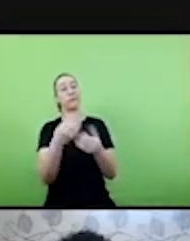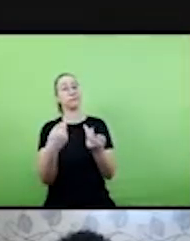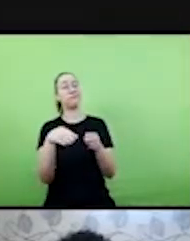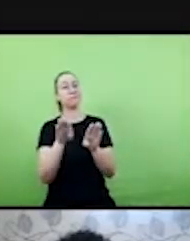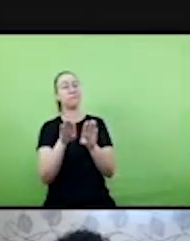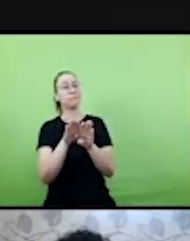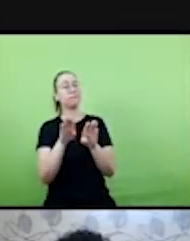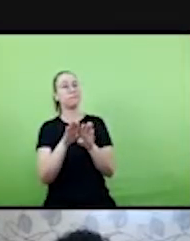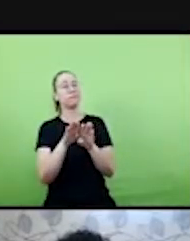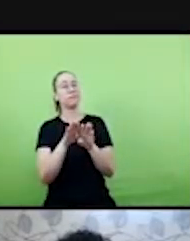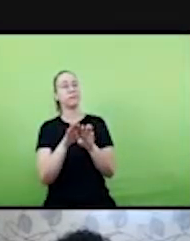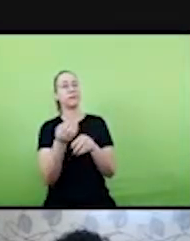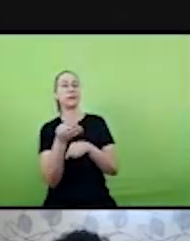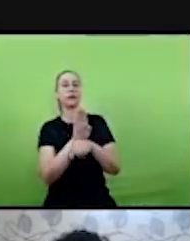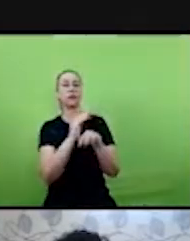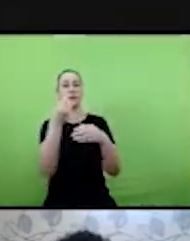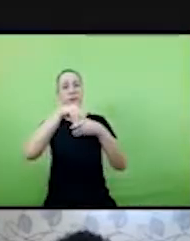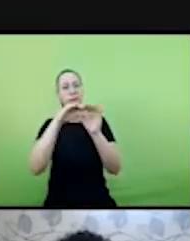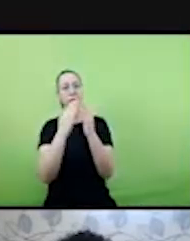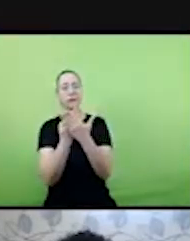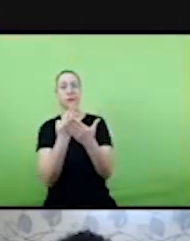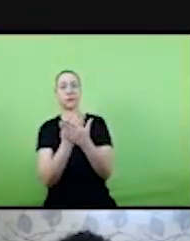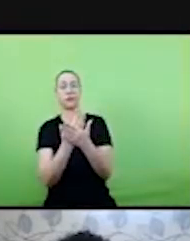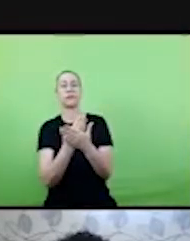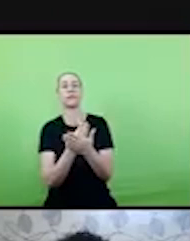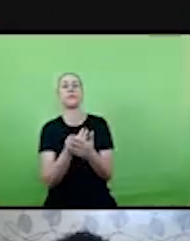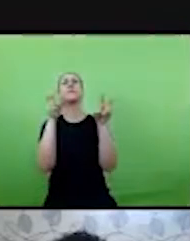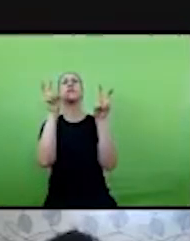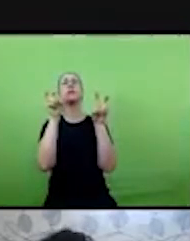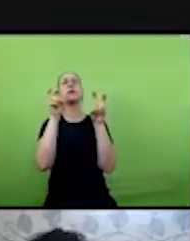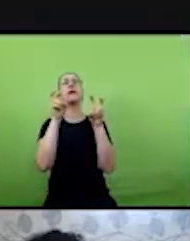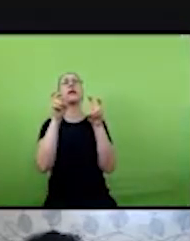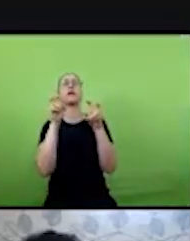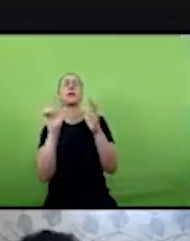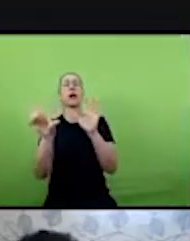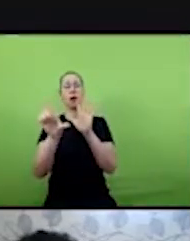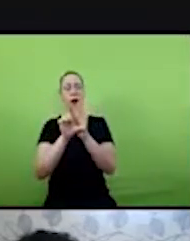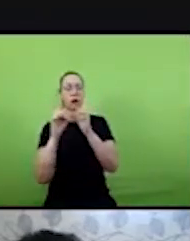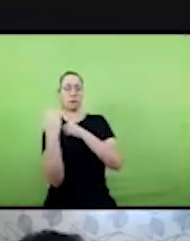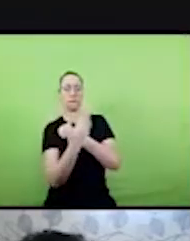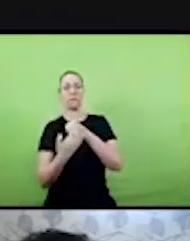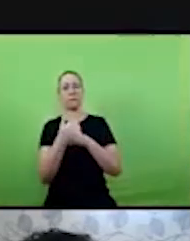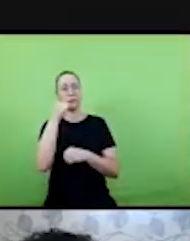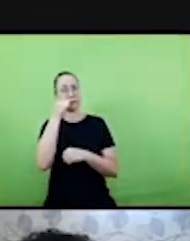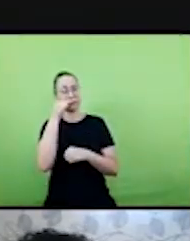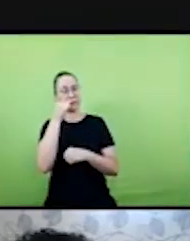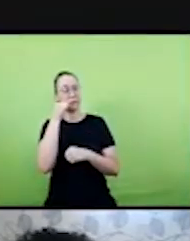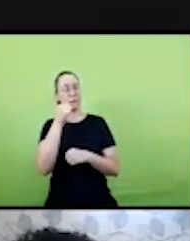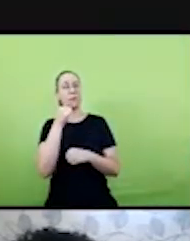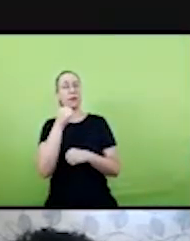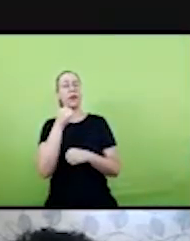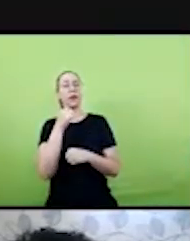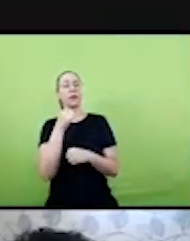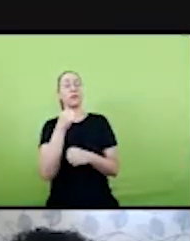Primeiro que aumentou a visibilidade social da violência doméstica. Tem uma estudiosa